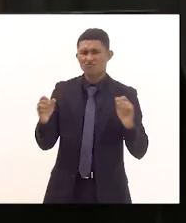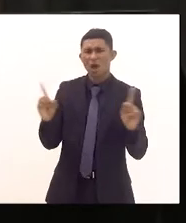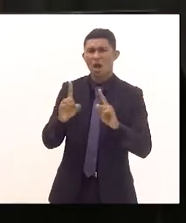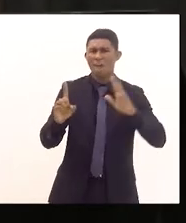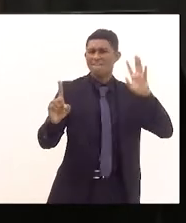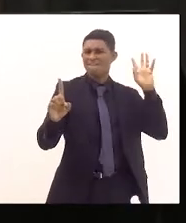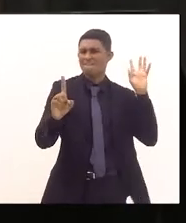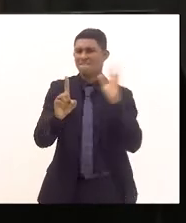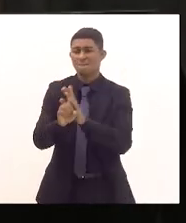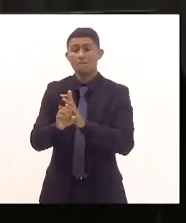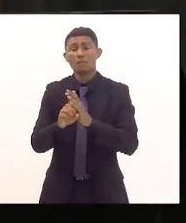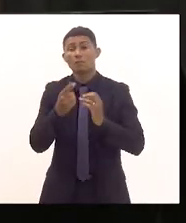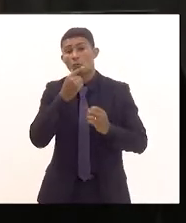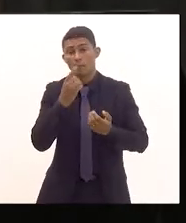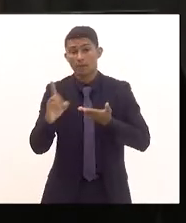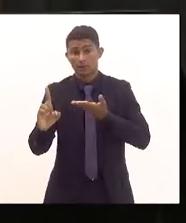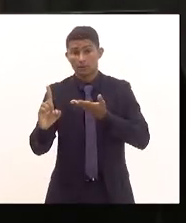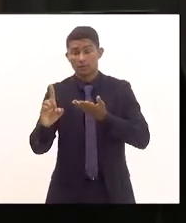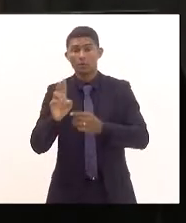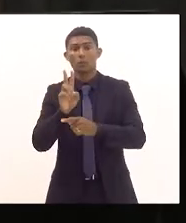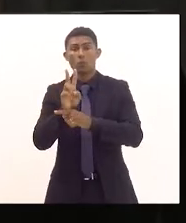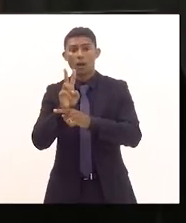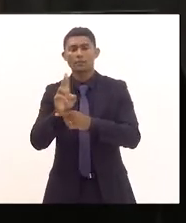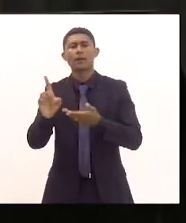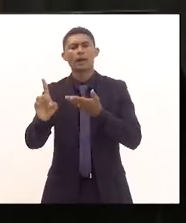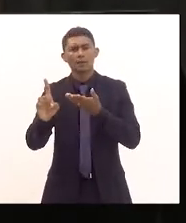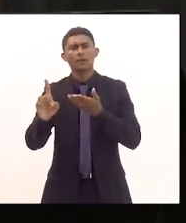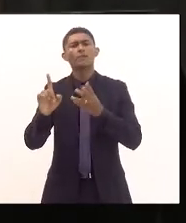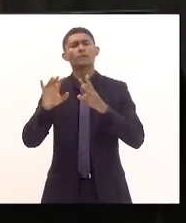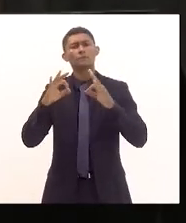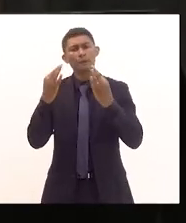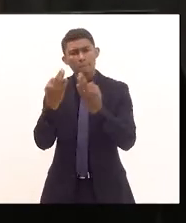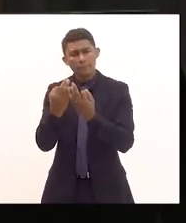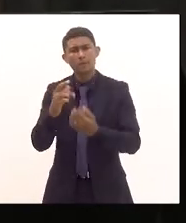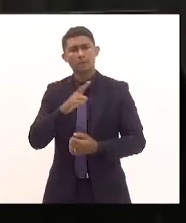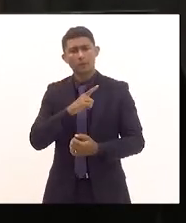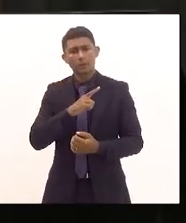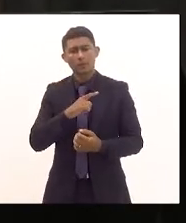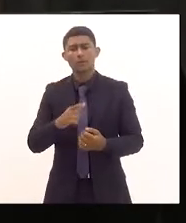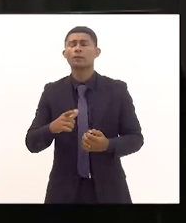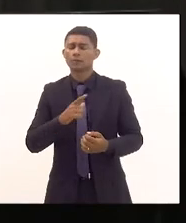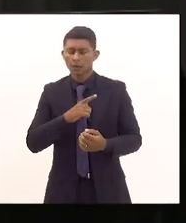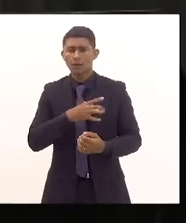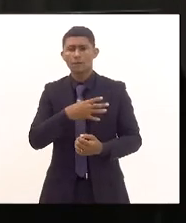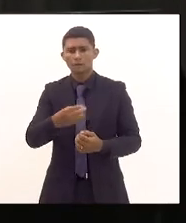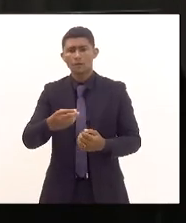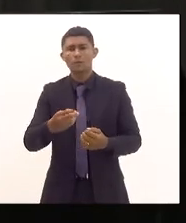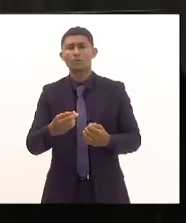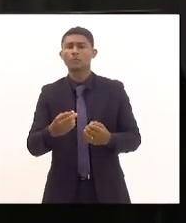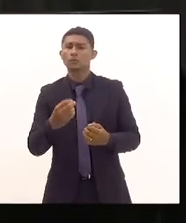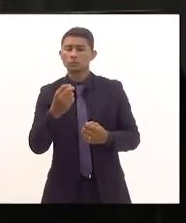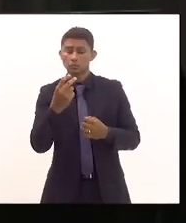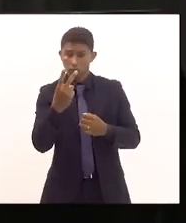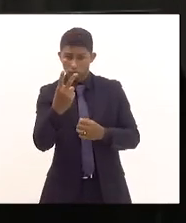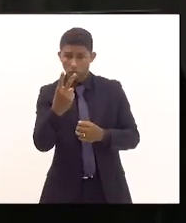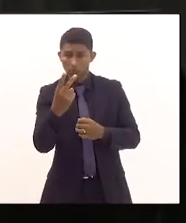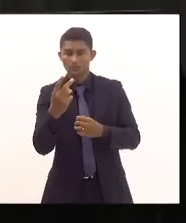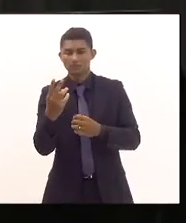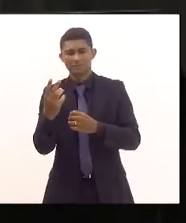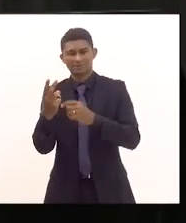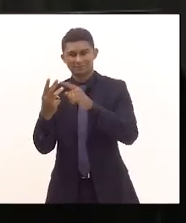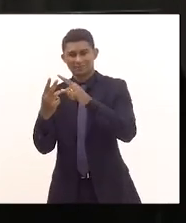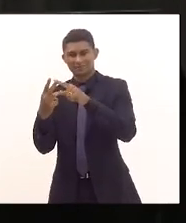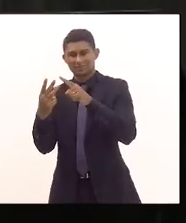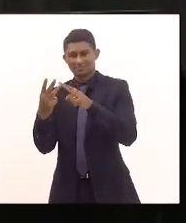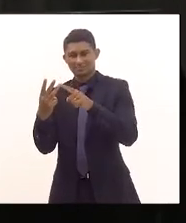pessoal Nogueira de Oliveira é pai marido tem dois filhos uma criança de 1